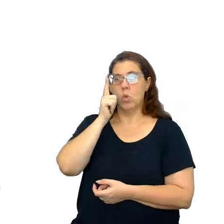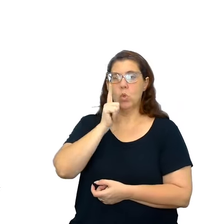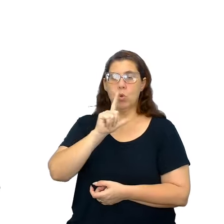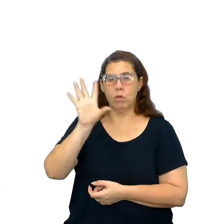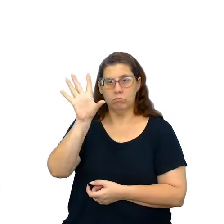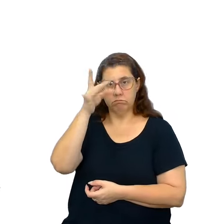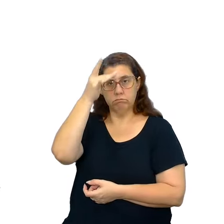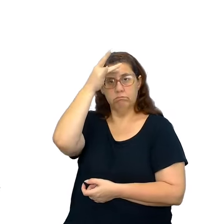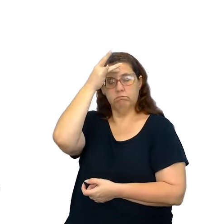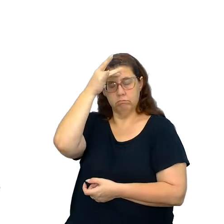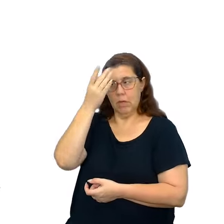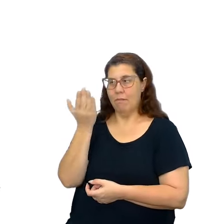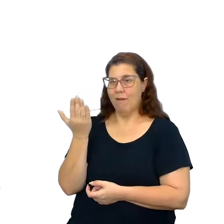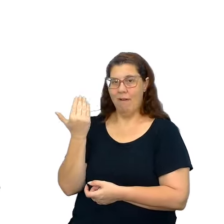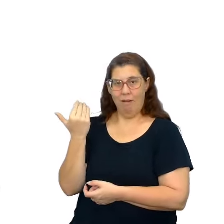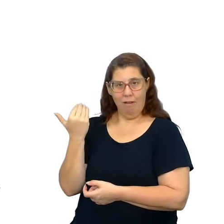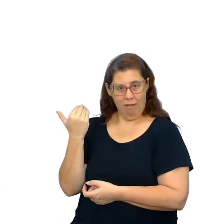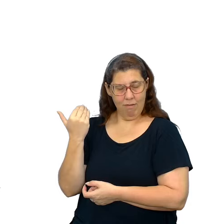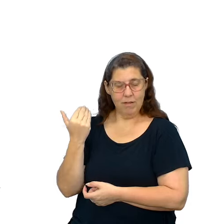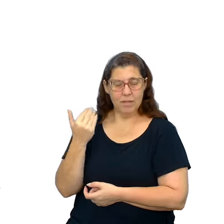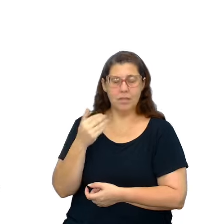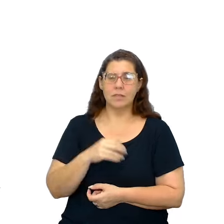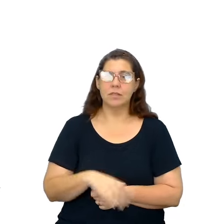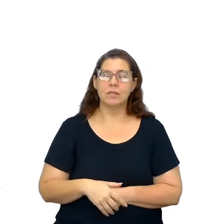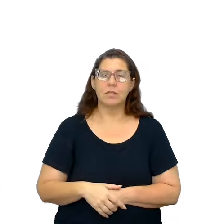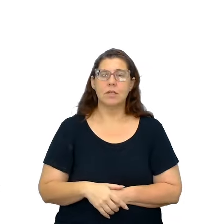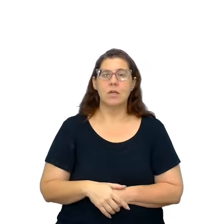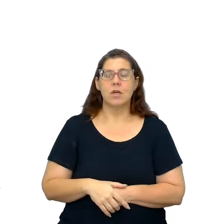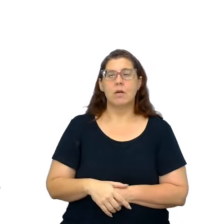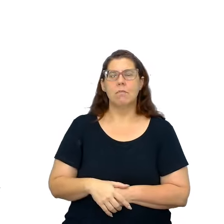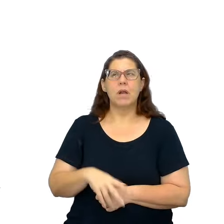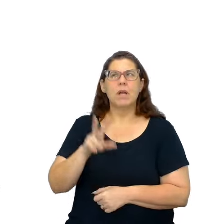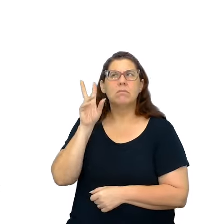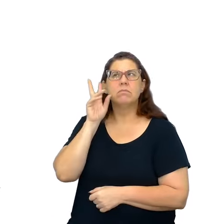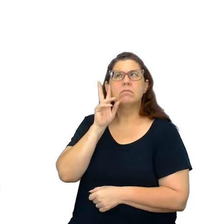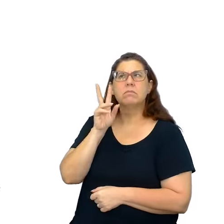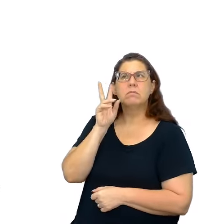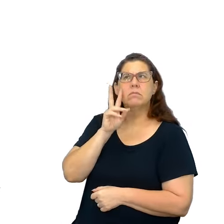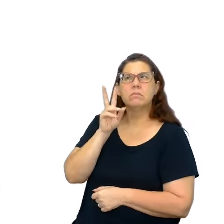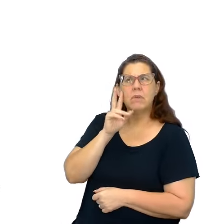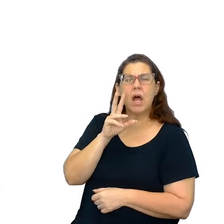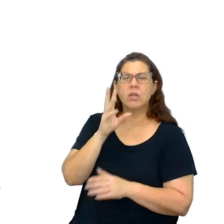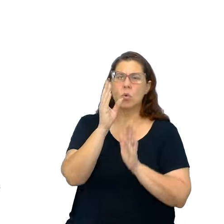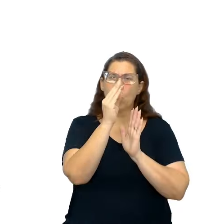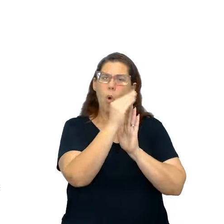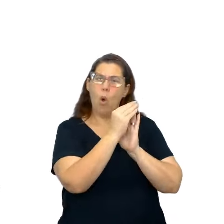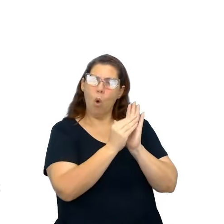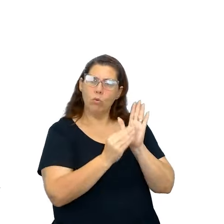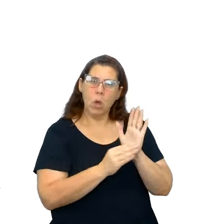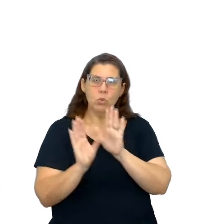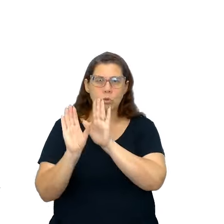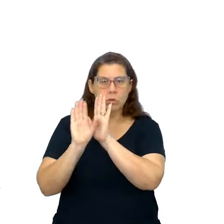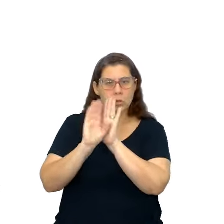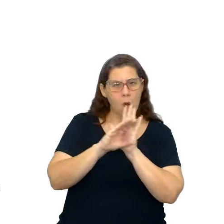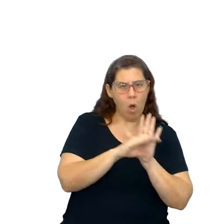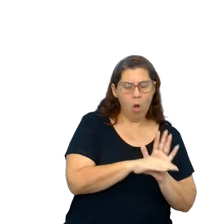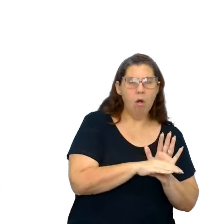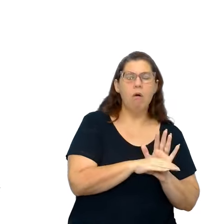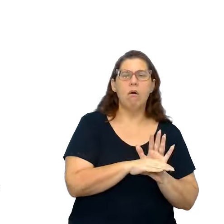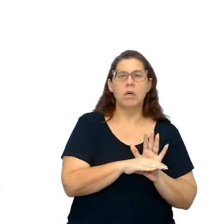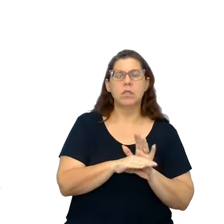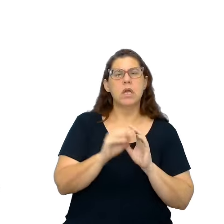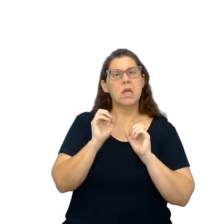conseguiu adquirir anteriormente, para que ele possa resgatar conteúdos e conceitos, né,